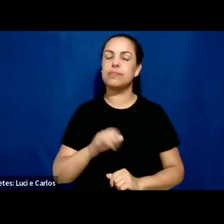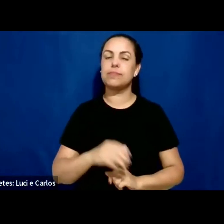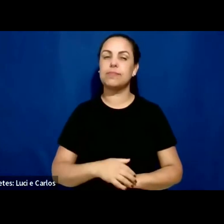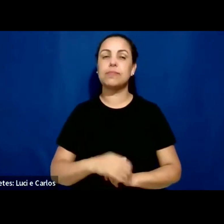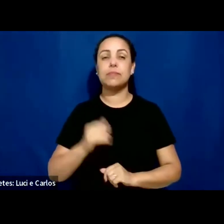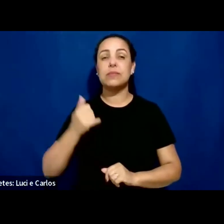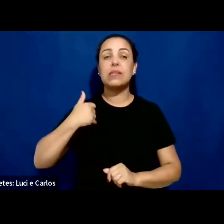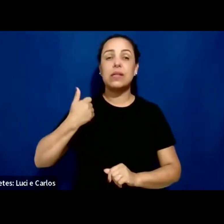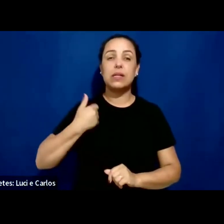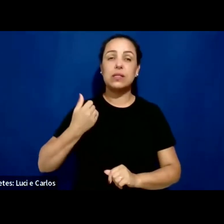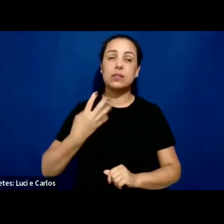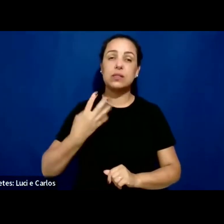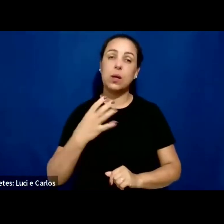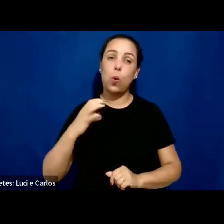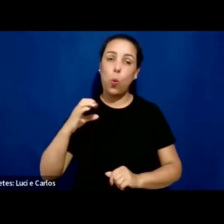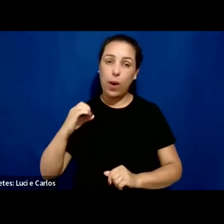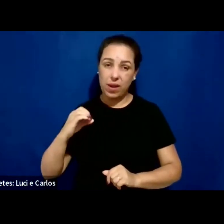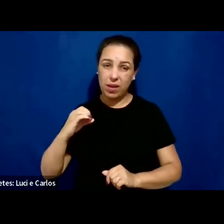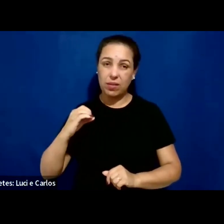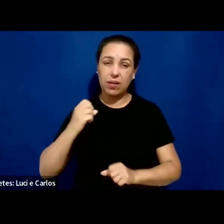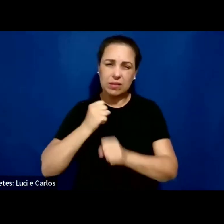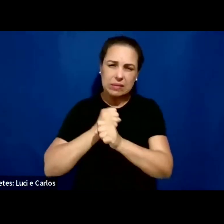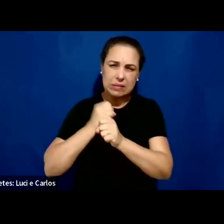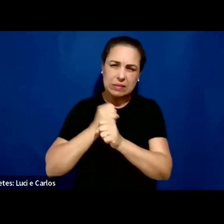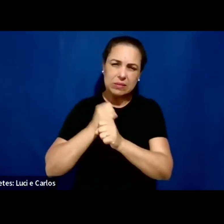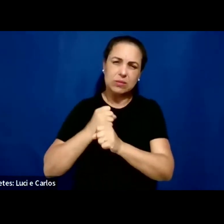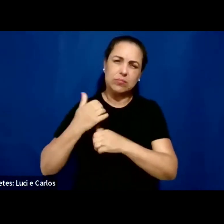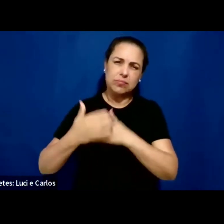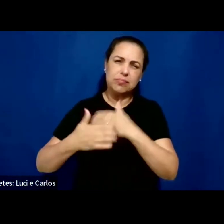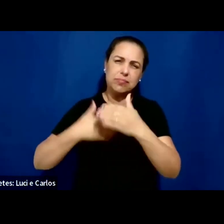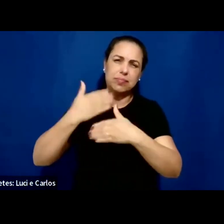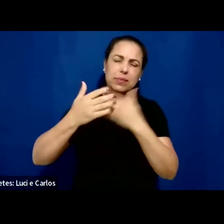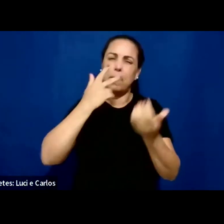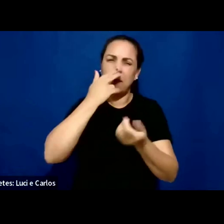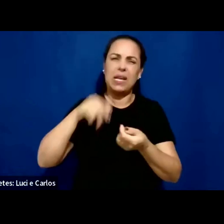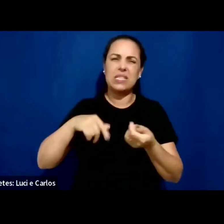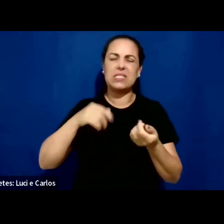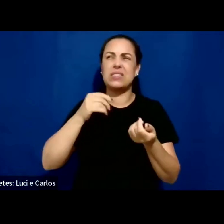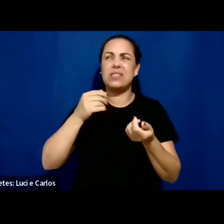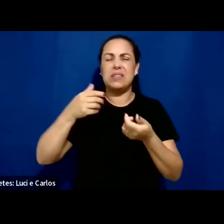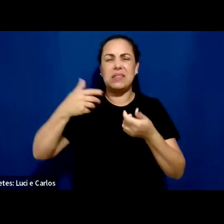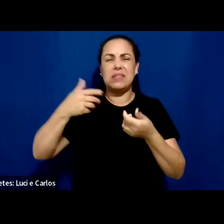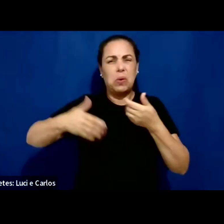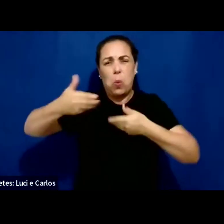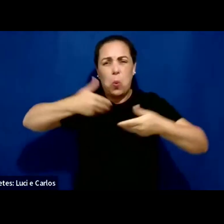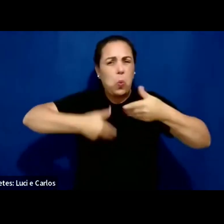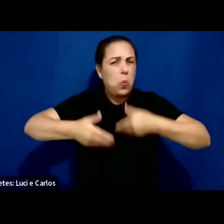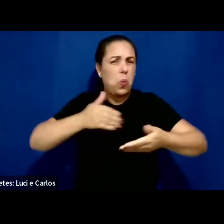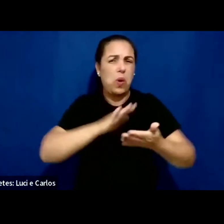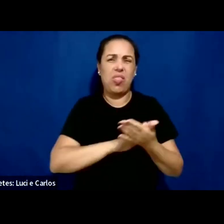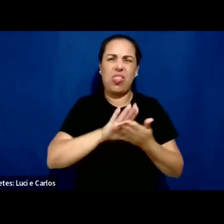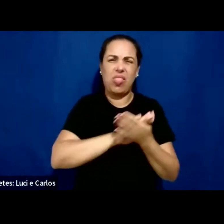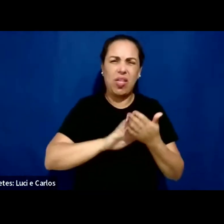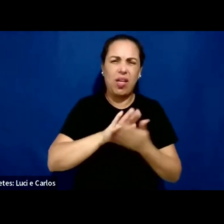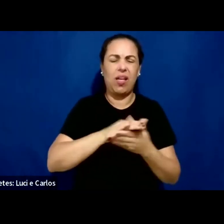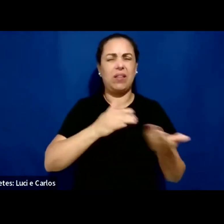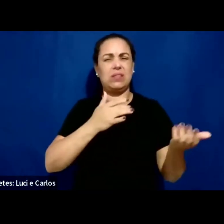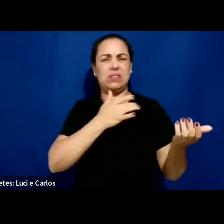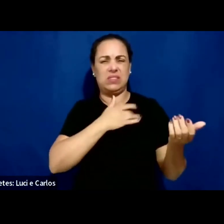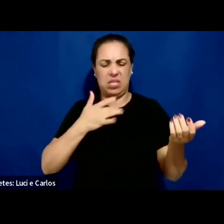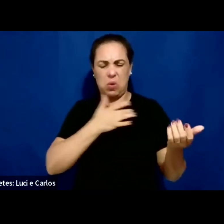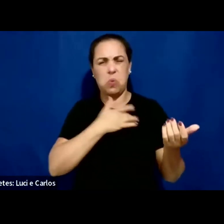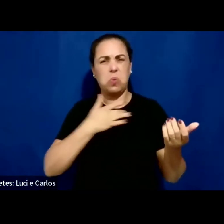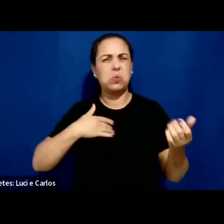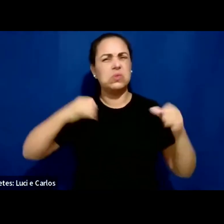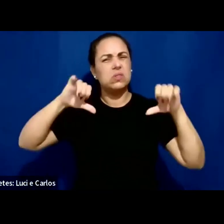dos 40 anos de uso do equipamento, de forma desastrosa, diga-se de passagem, mal administrada,